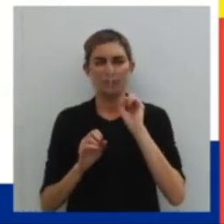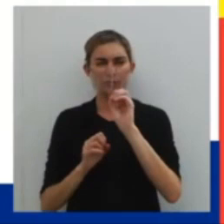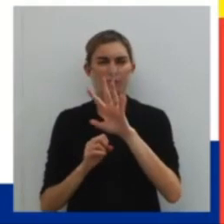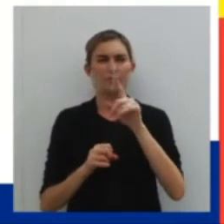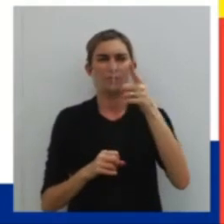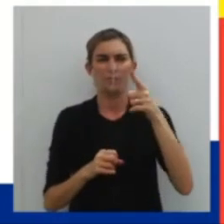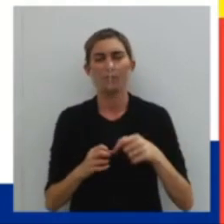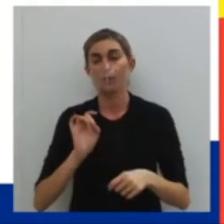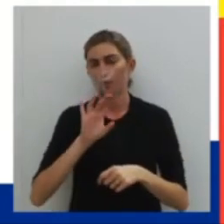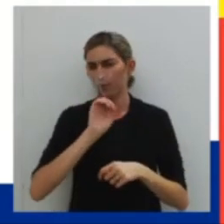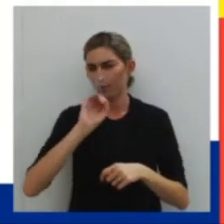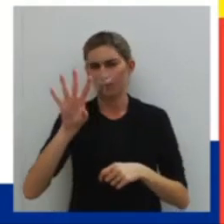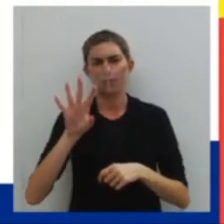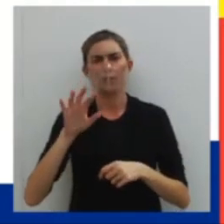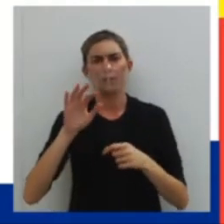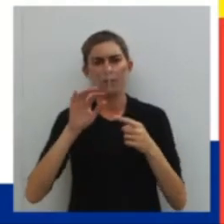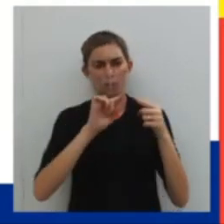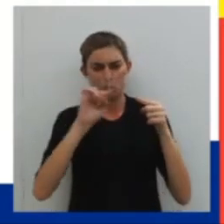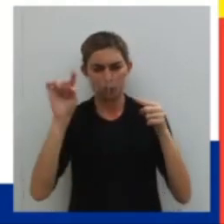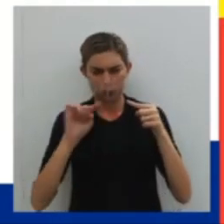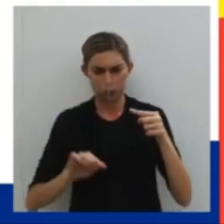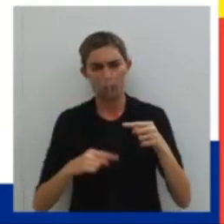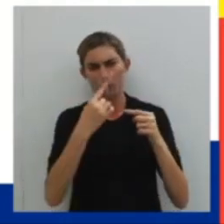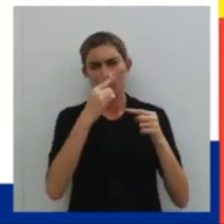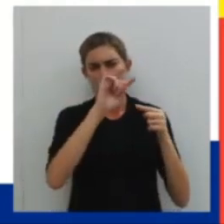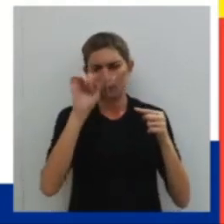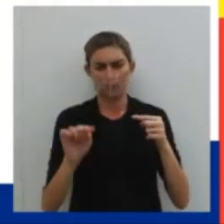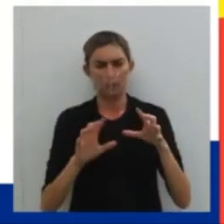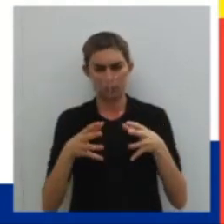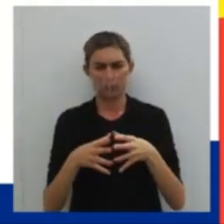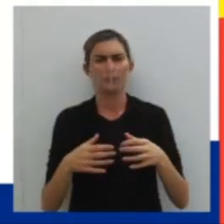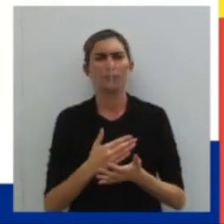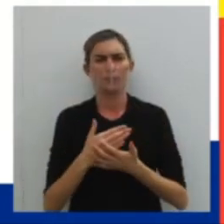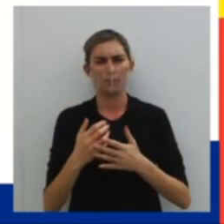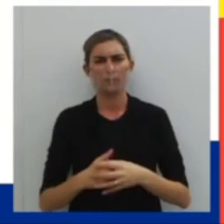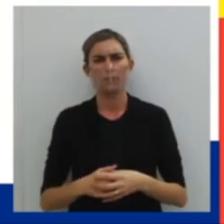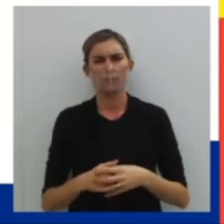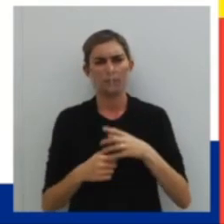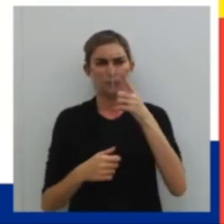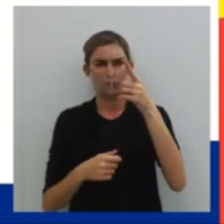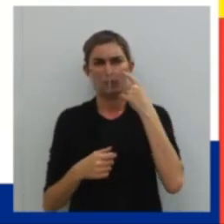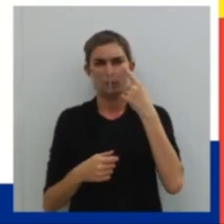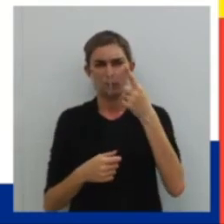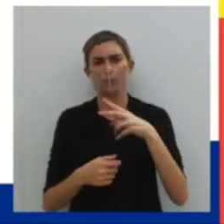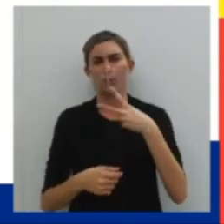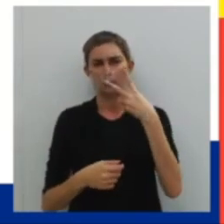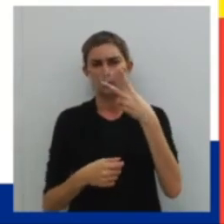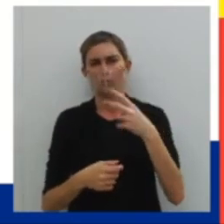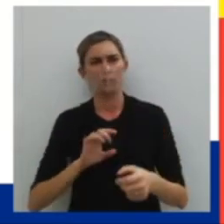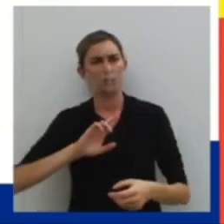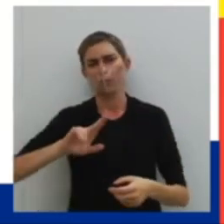só pode sair uma flechinha de cada elemento no conjunto inicial, beleza? Observe que essa situação 2,